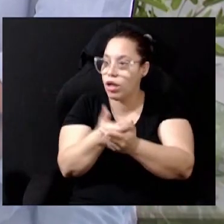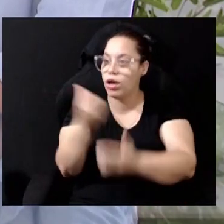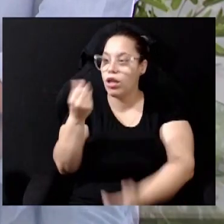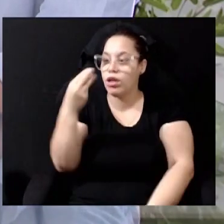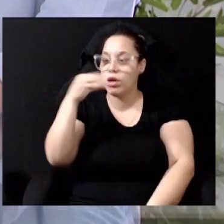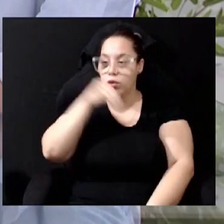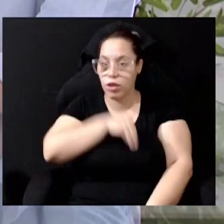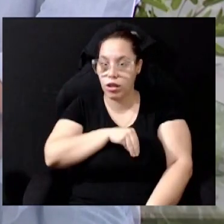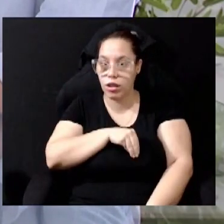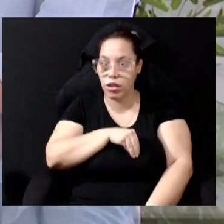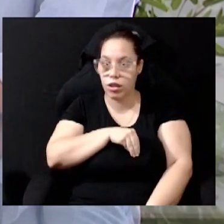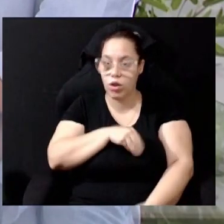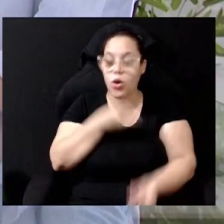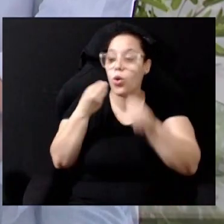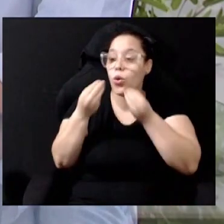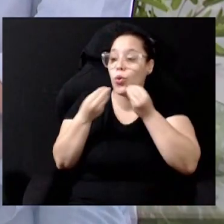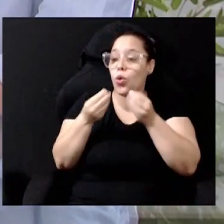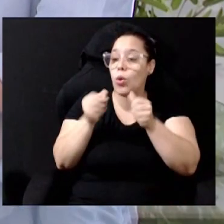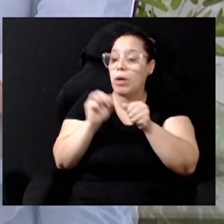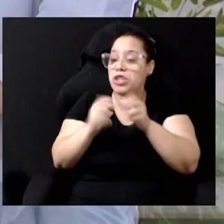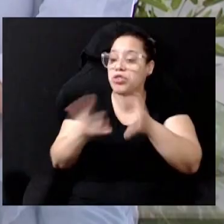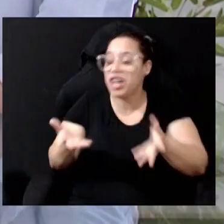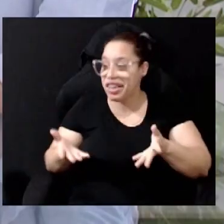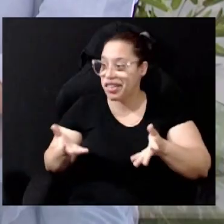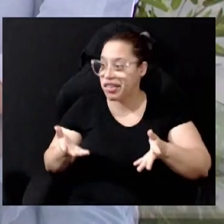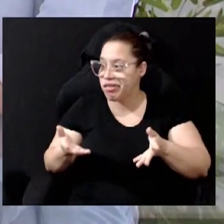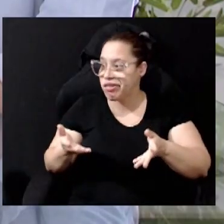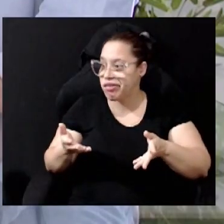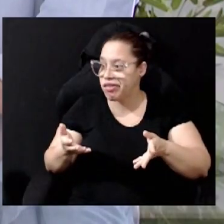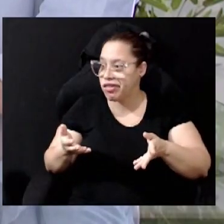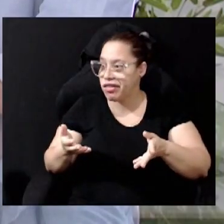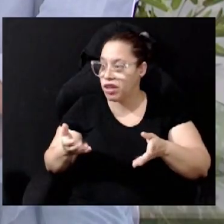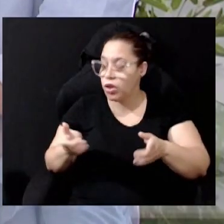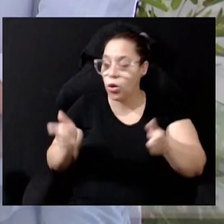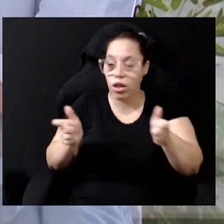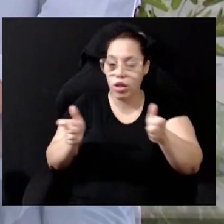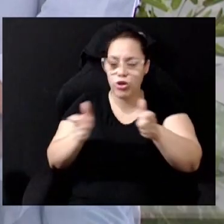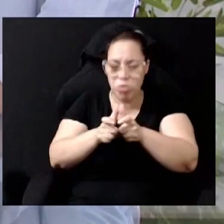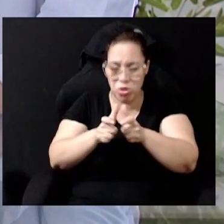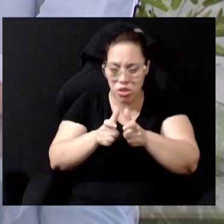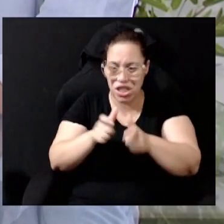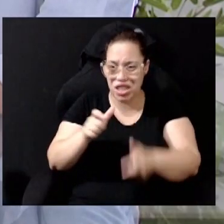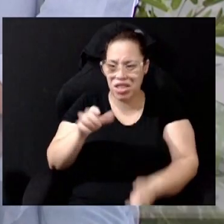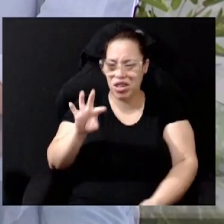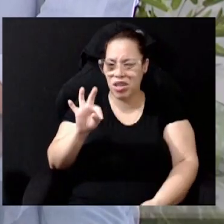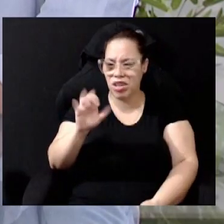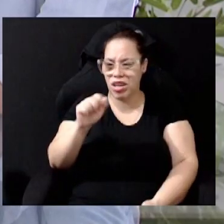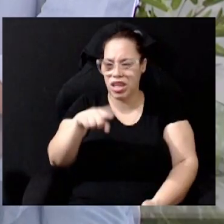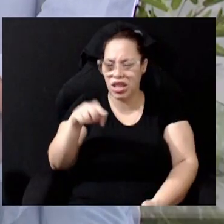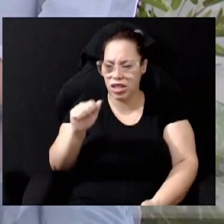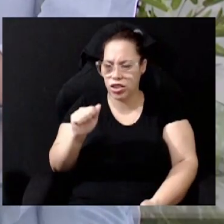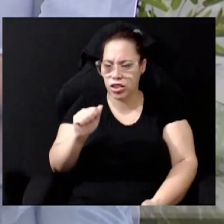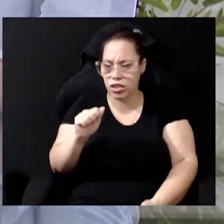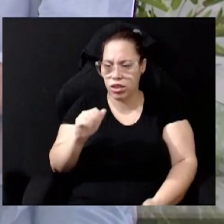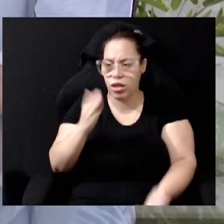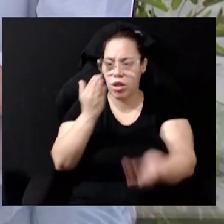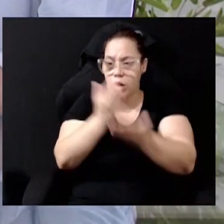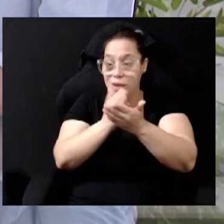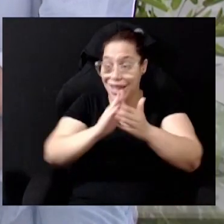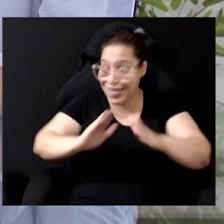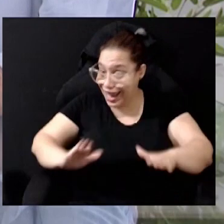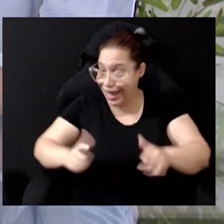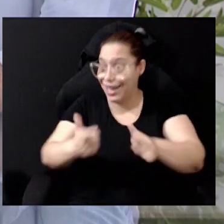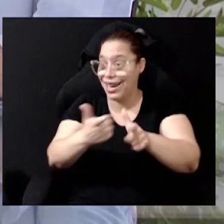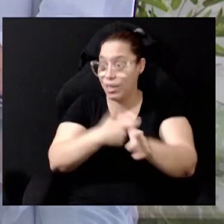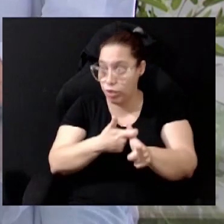é que a gente pode fazer? Você tem condições de reduzir essa taxa de juros para eu quitar essa dívida definitivamente com você? É possível a